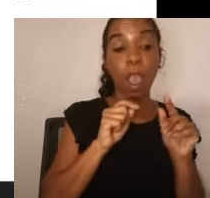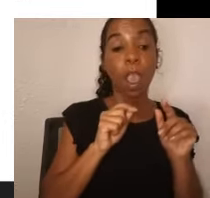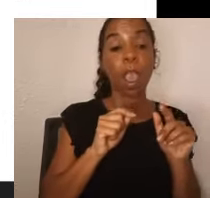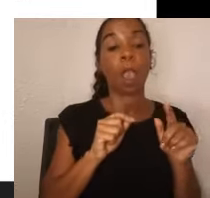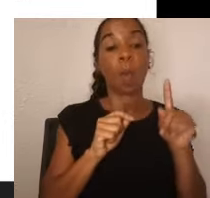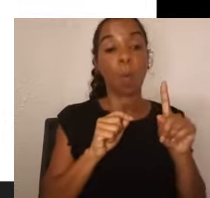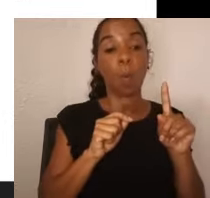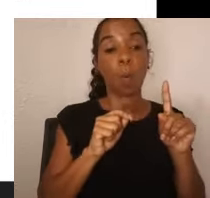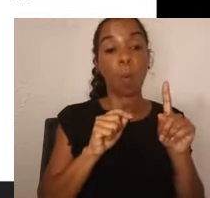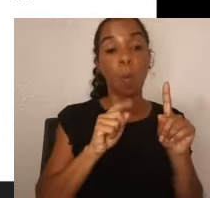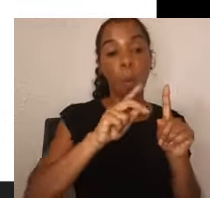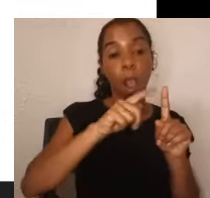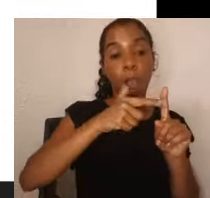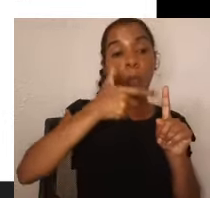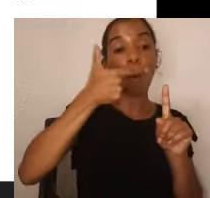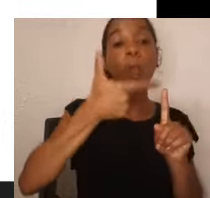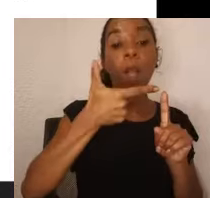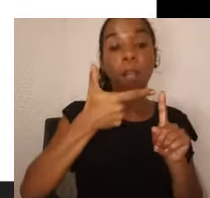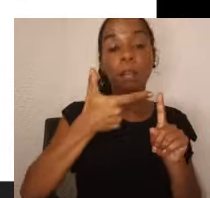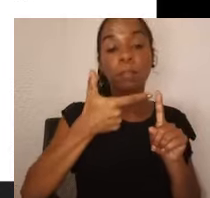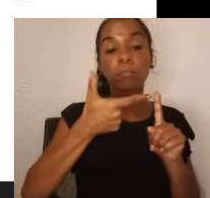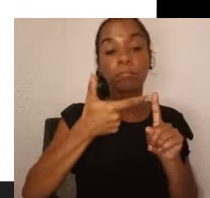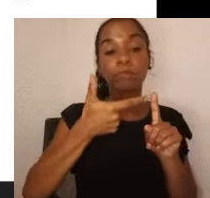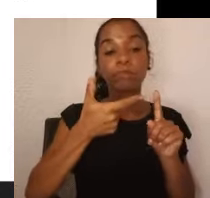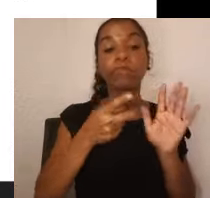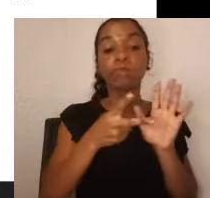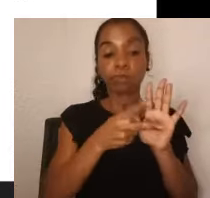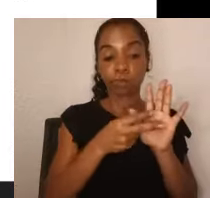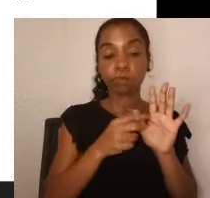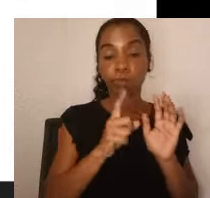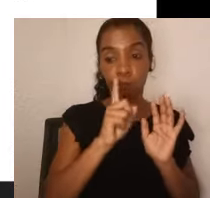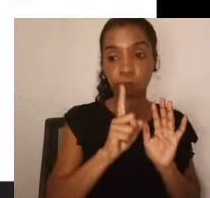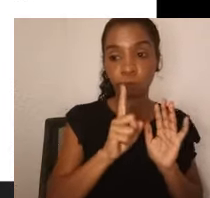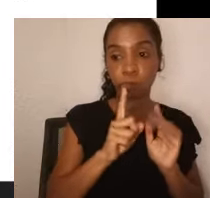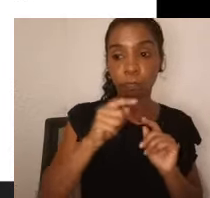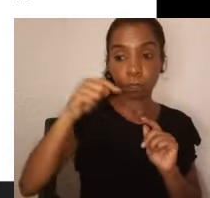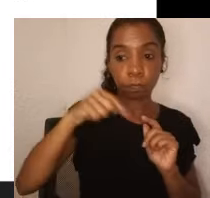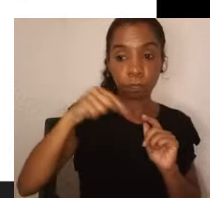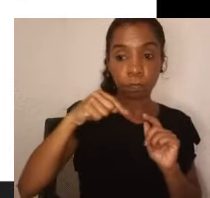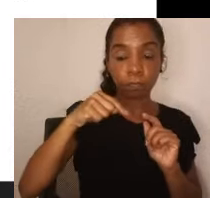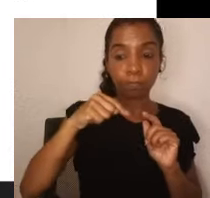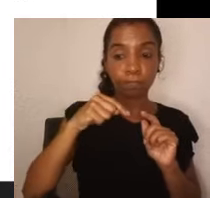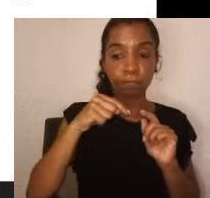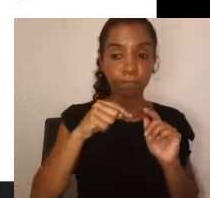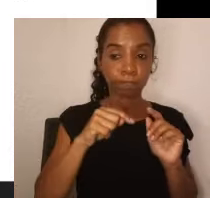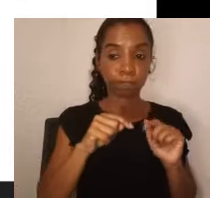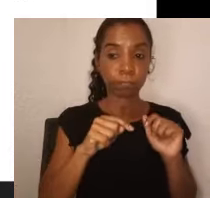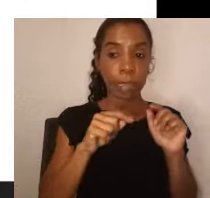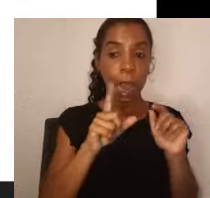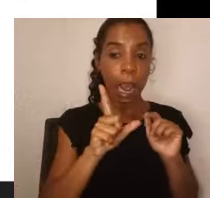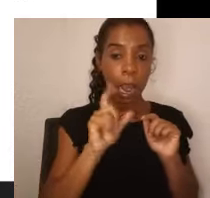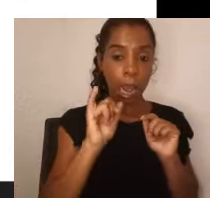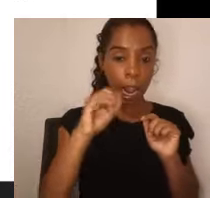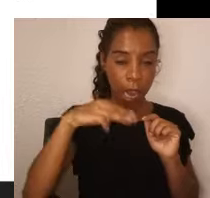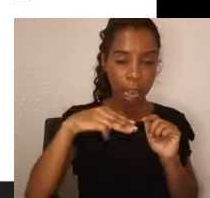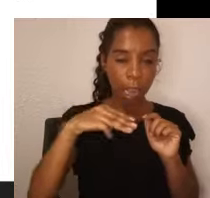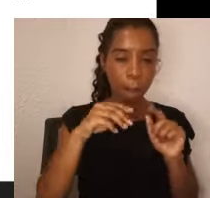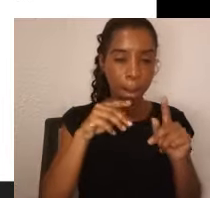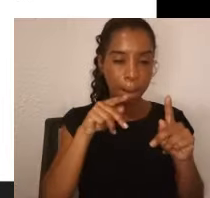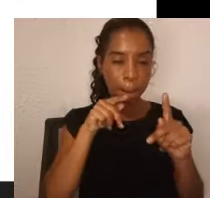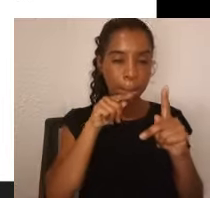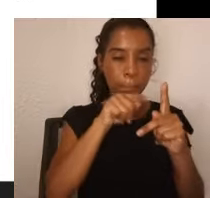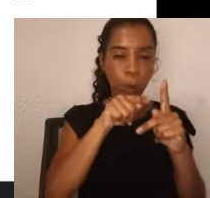quadrado, que é 1. Então, aqui, o limite da função no ponto e o valor da função